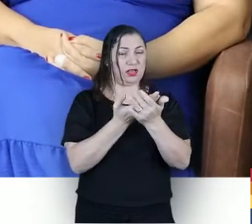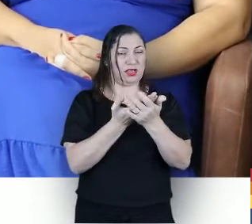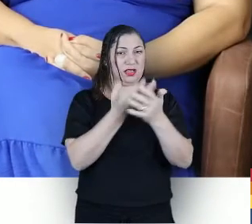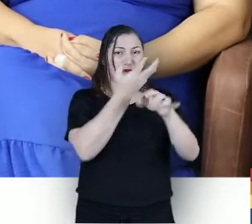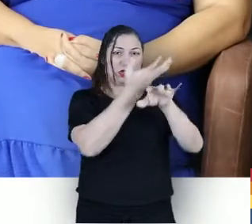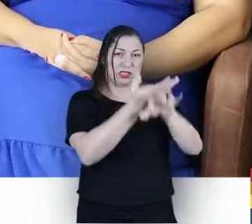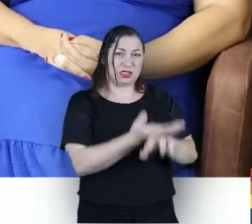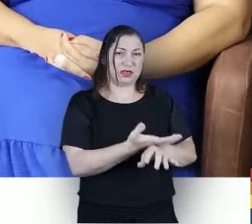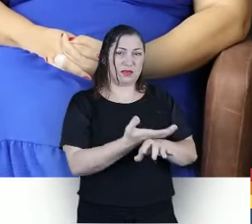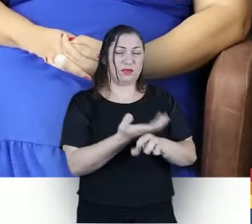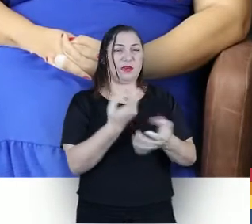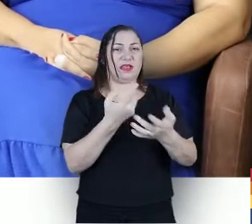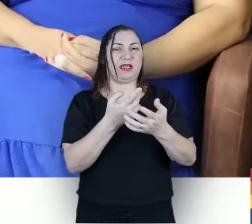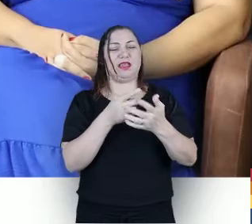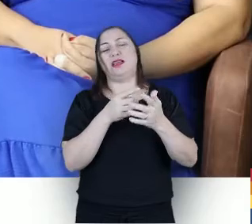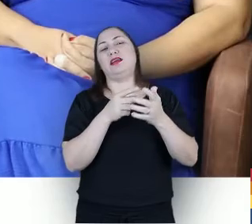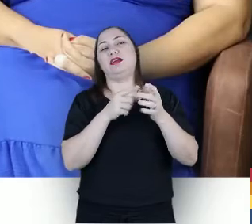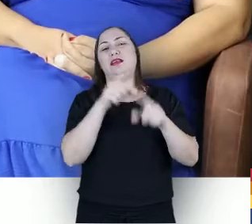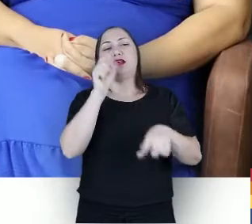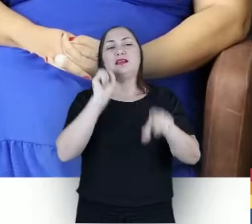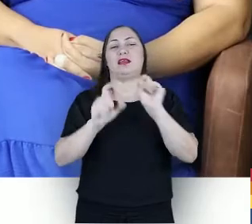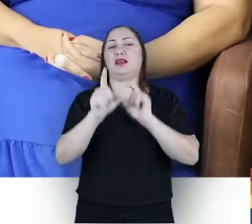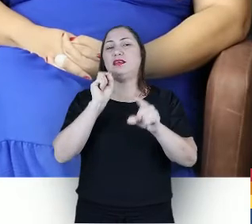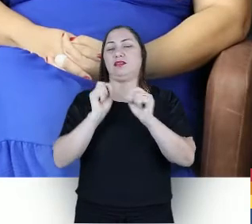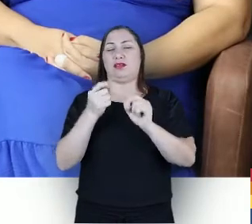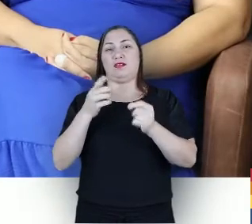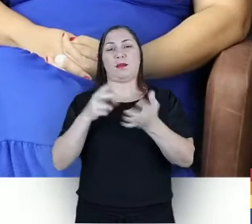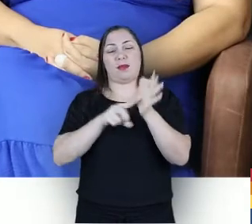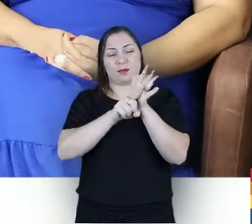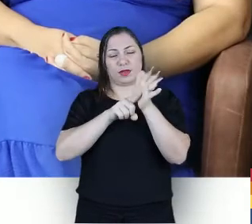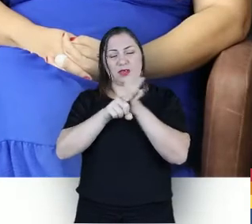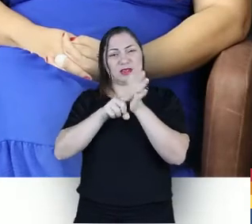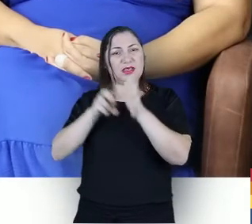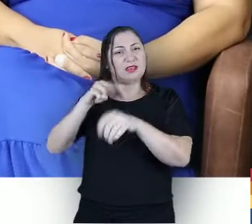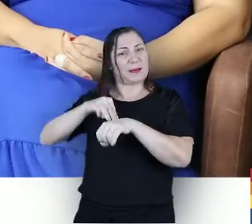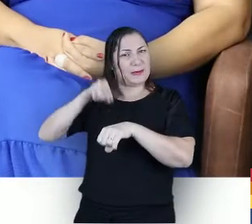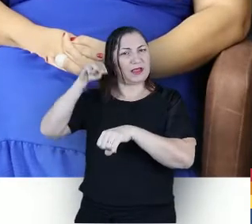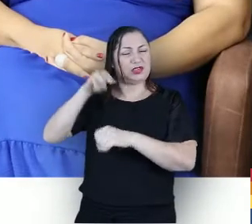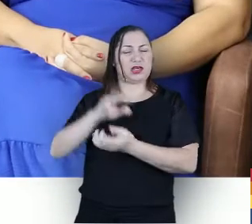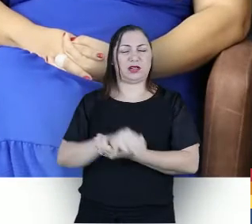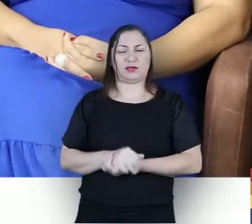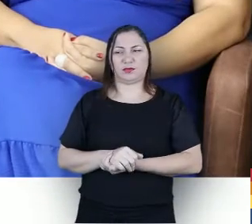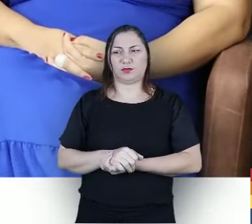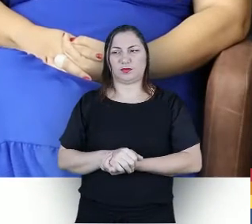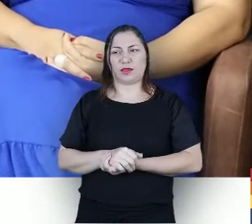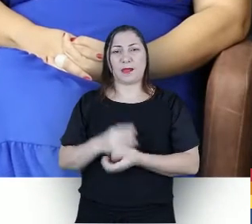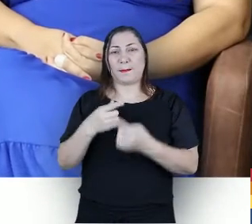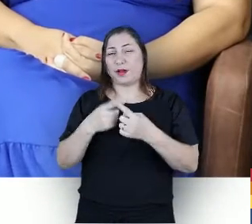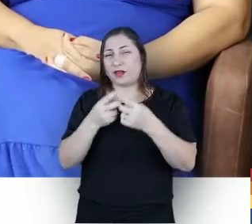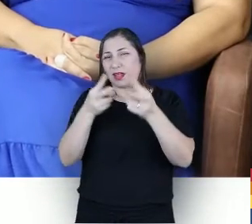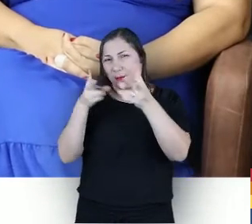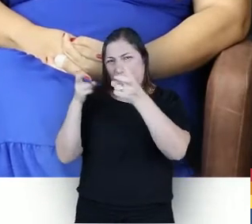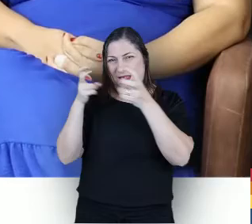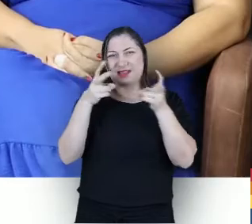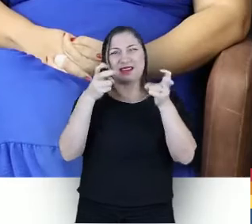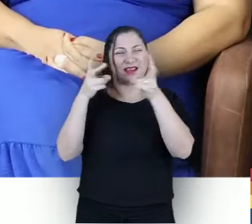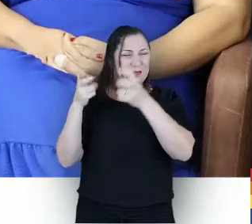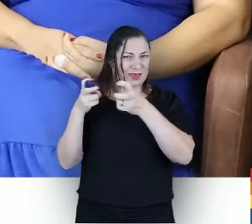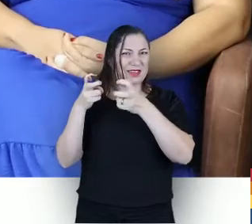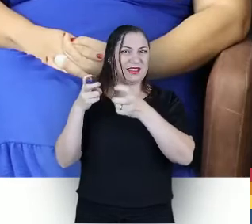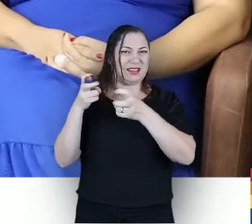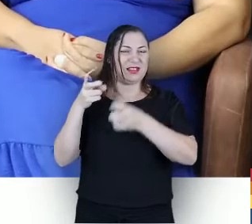a existência das disciplinas eletivas, e o que eu percebo, inclusive eu estou estudando sobre disciplinas